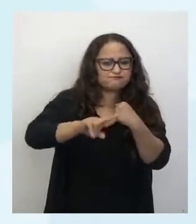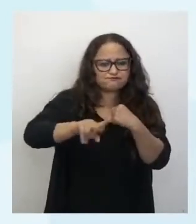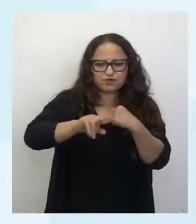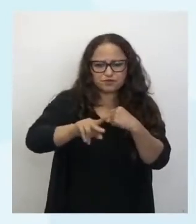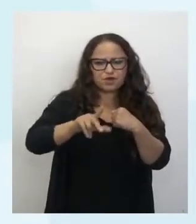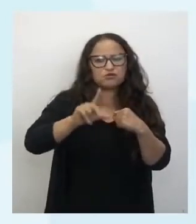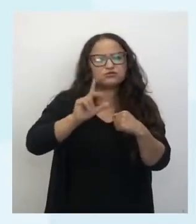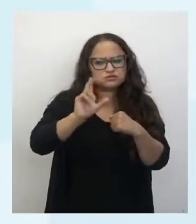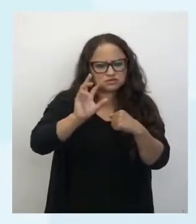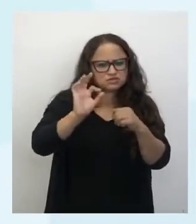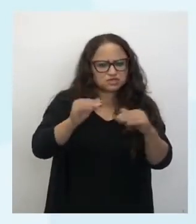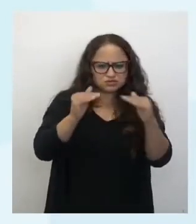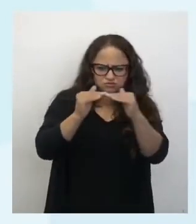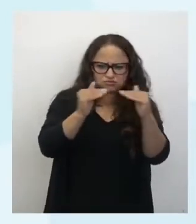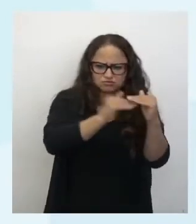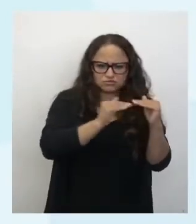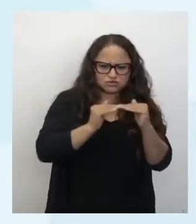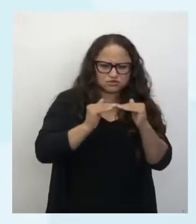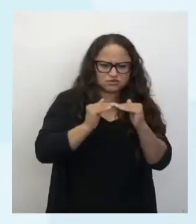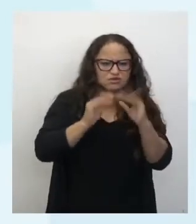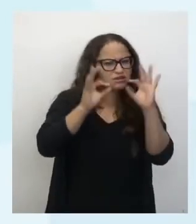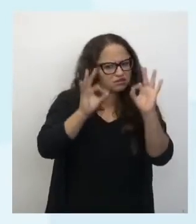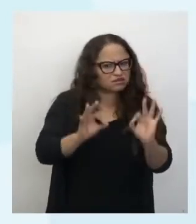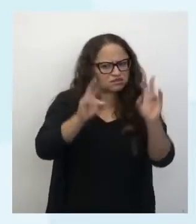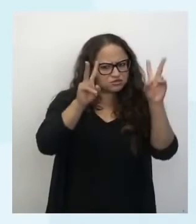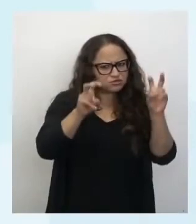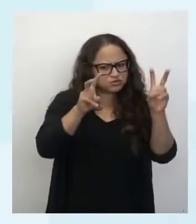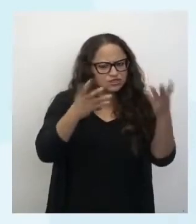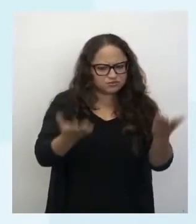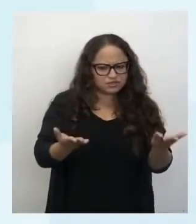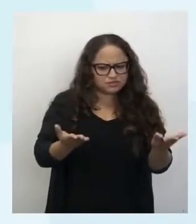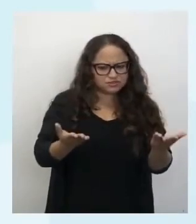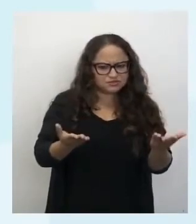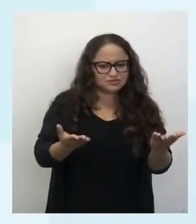com a temática? Ou seja, os desenhos, as imagens ali está coerente com a temática? Está subindo?